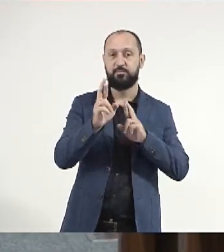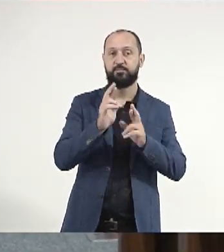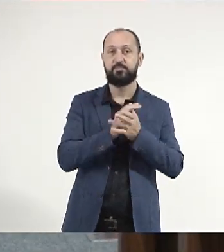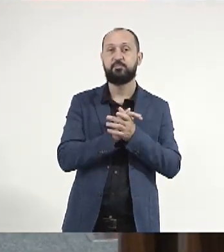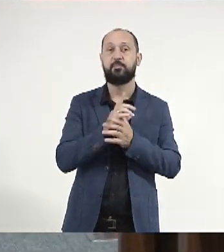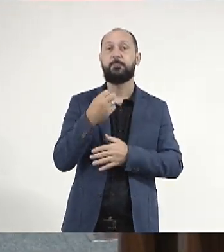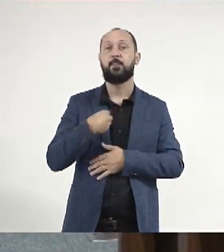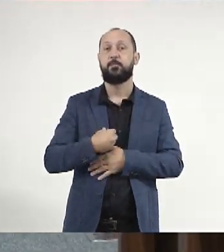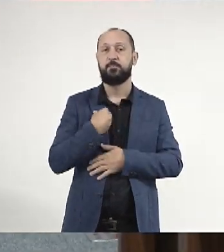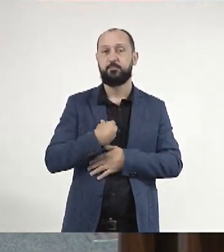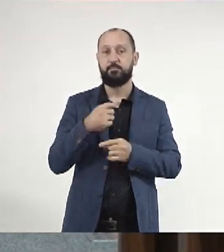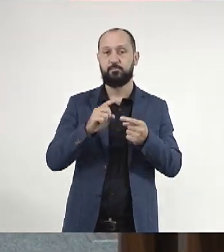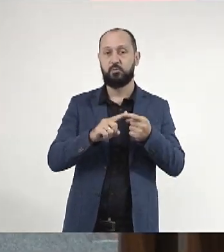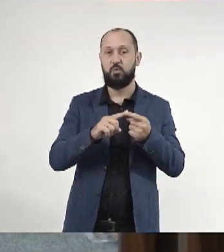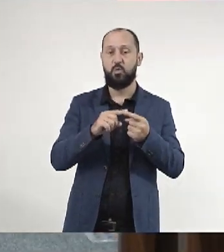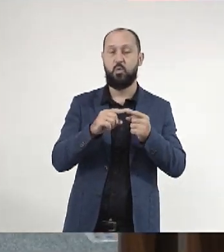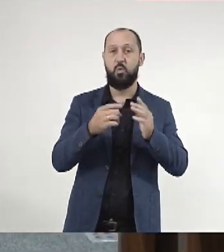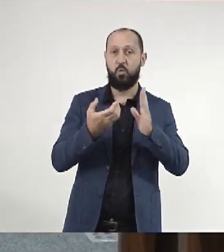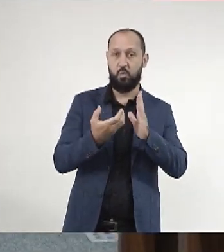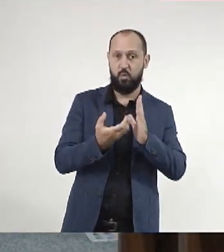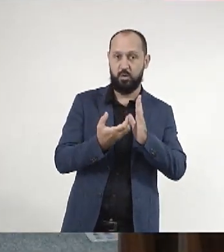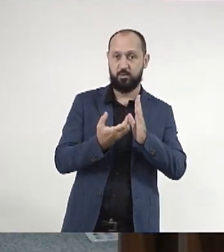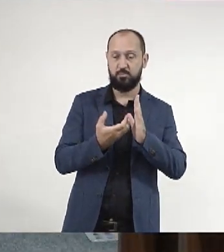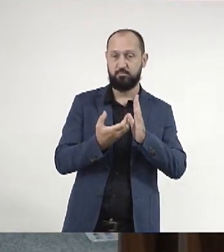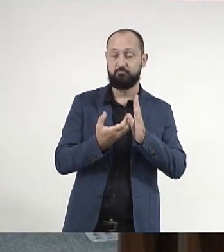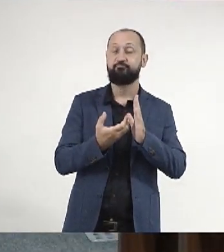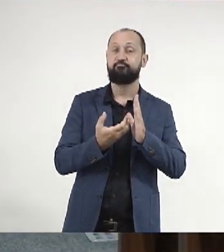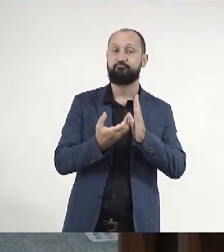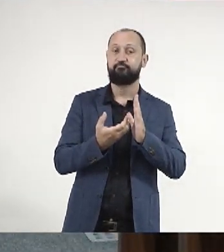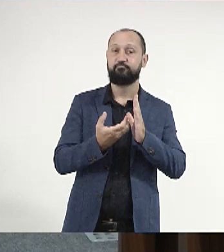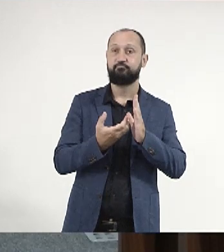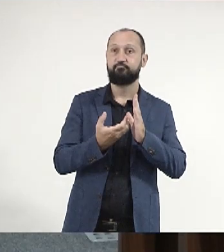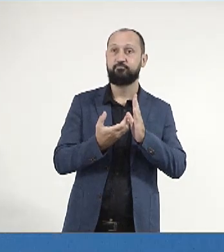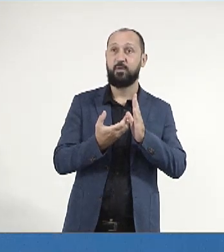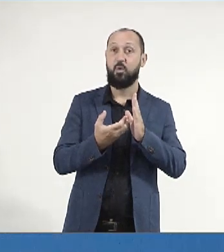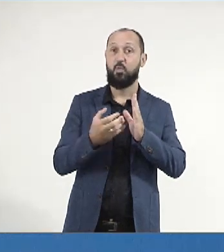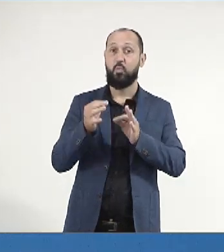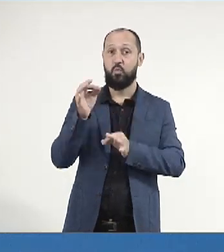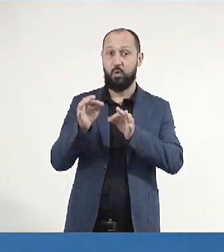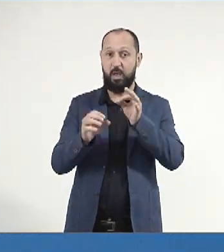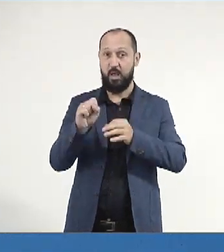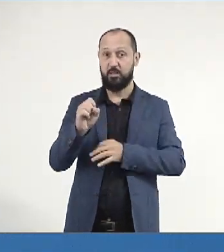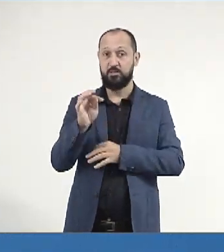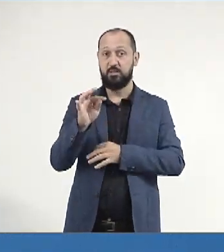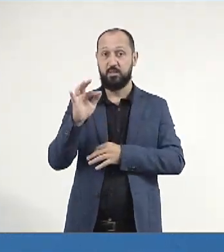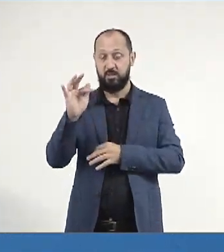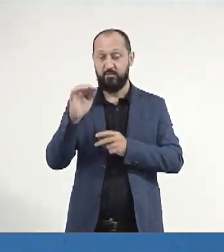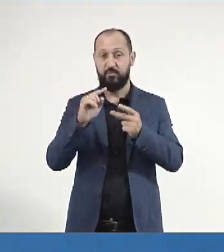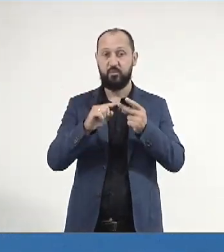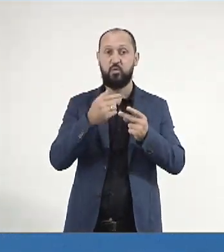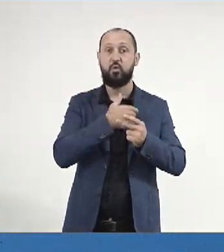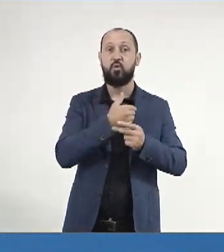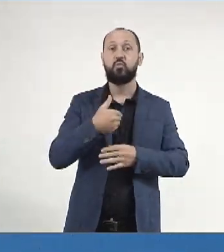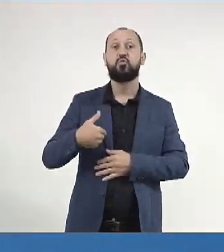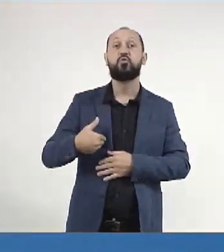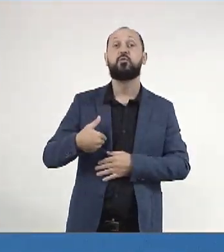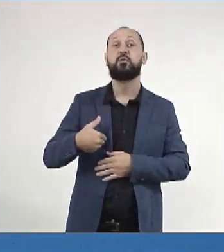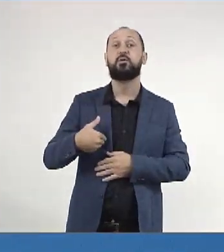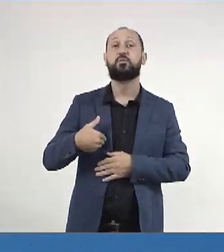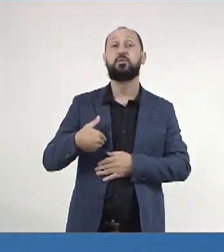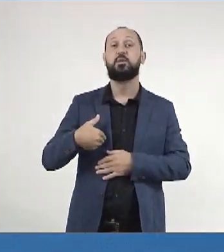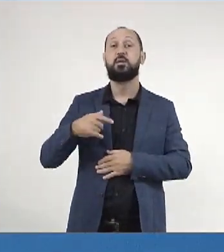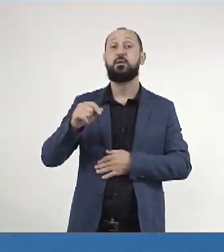que participa o Congresso, em que participa a Suprema Corte, em que participam os governadores, e